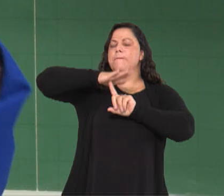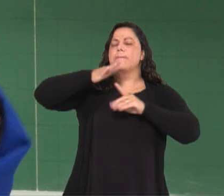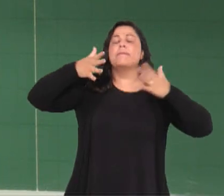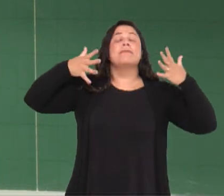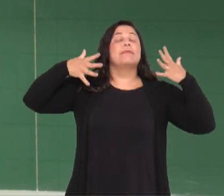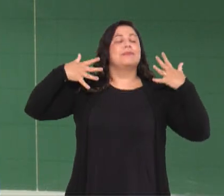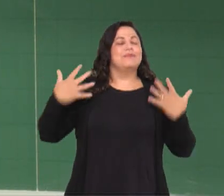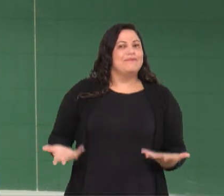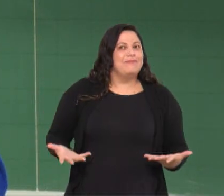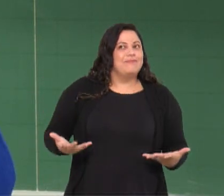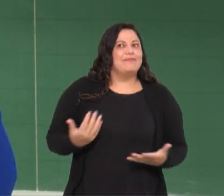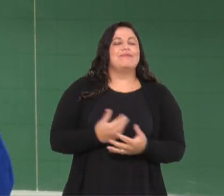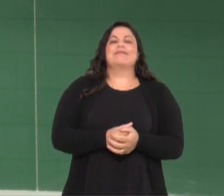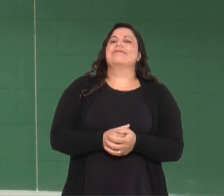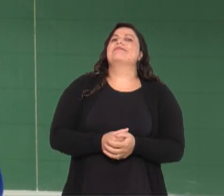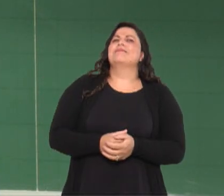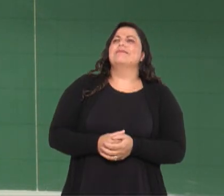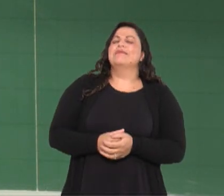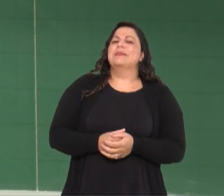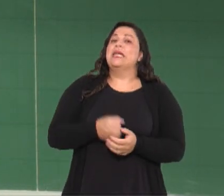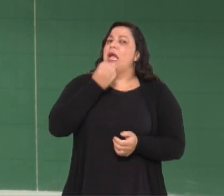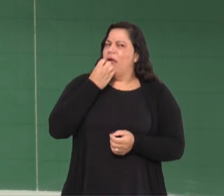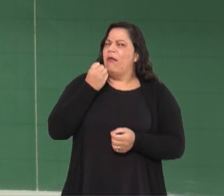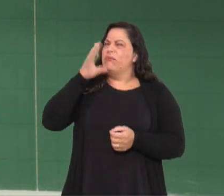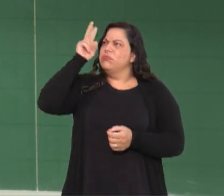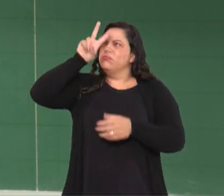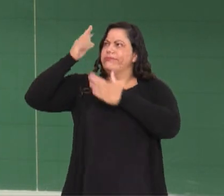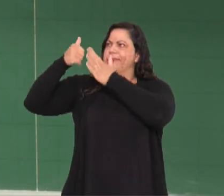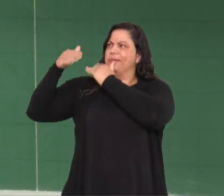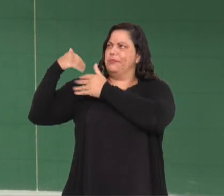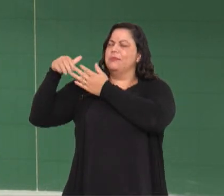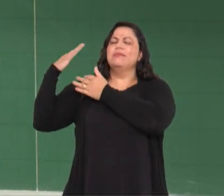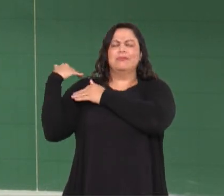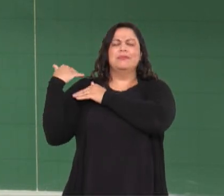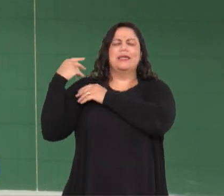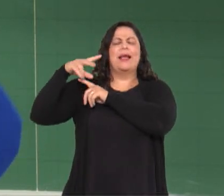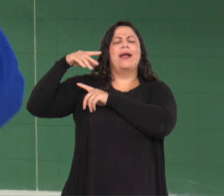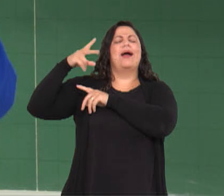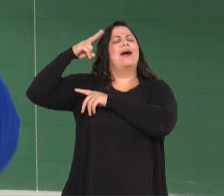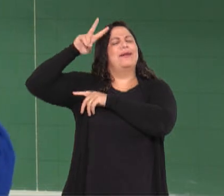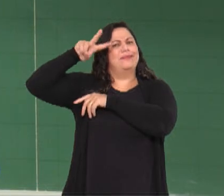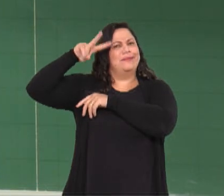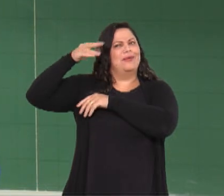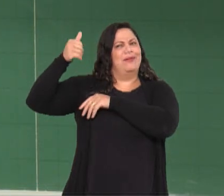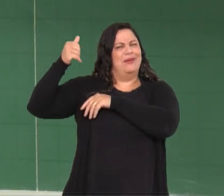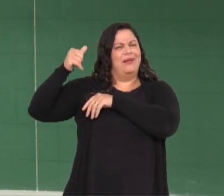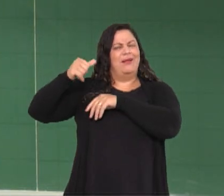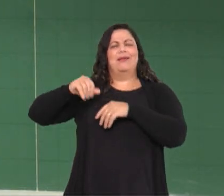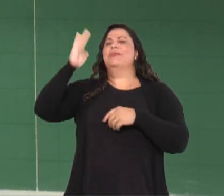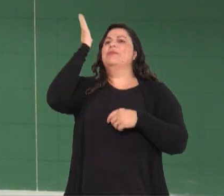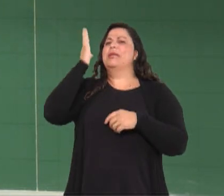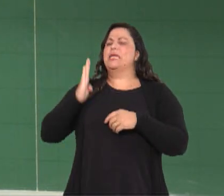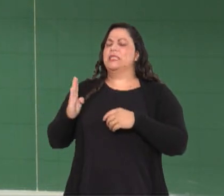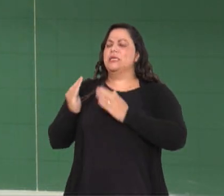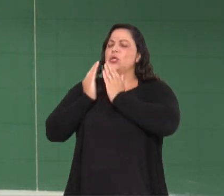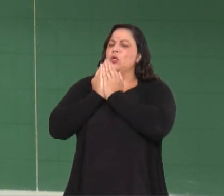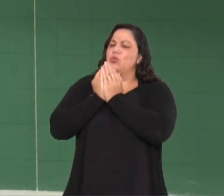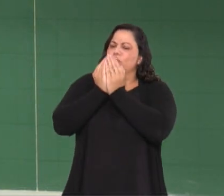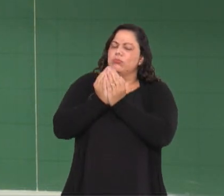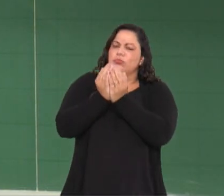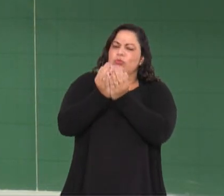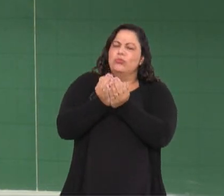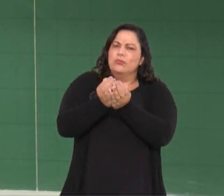você lembrar um pouquinho lá da história, né, nós tínhamos o Brasil lá na época da colonização dividido lá